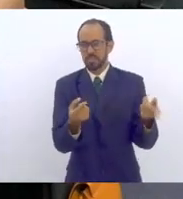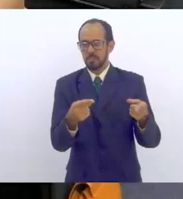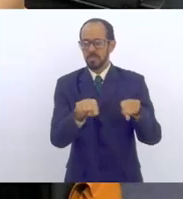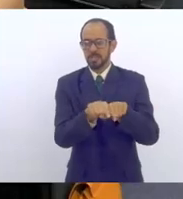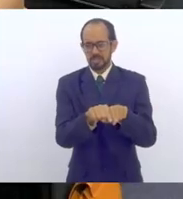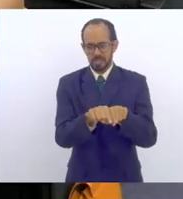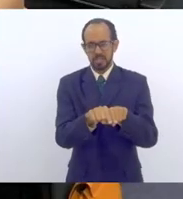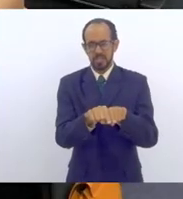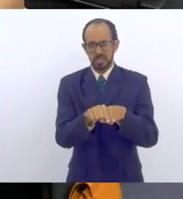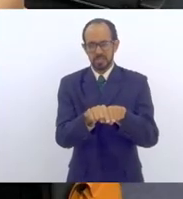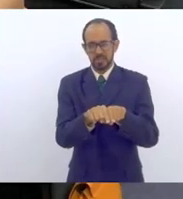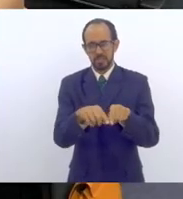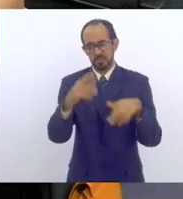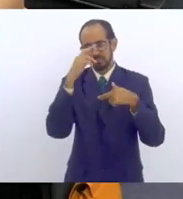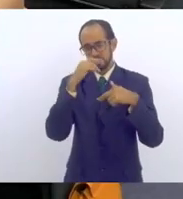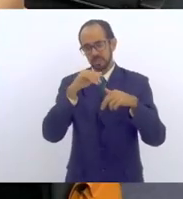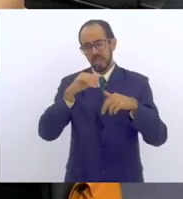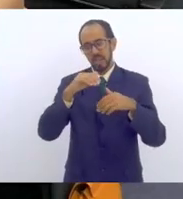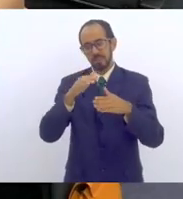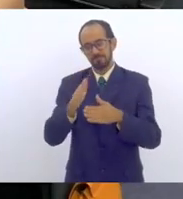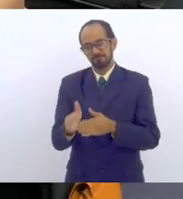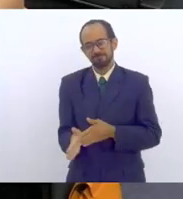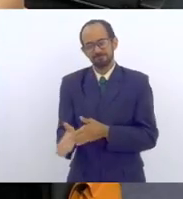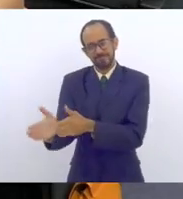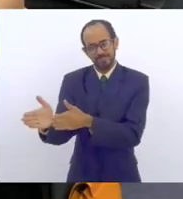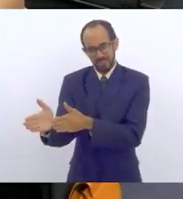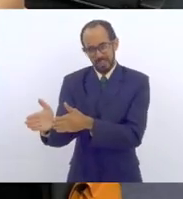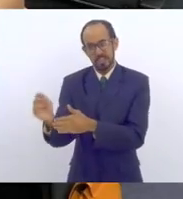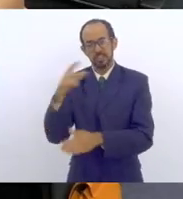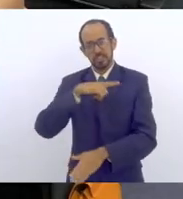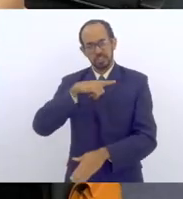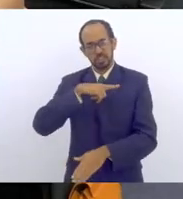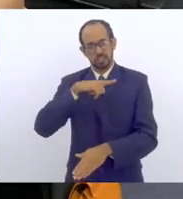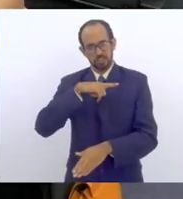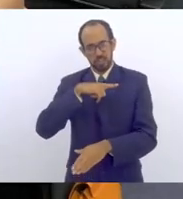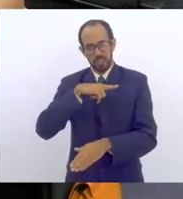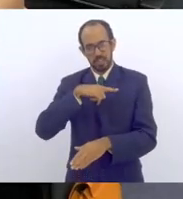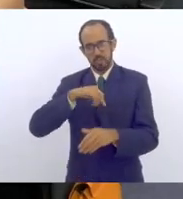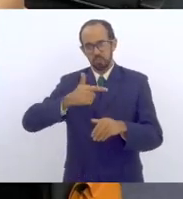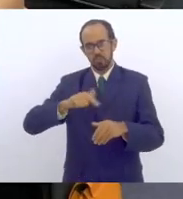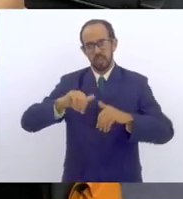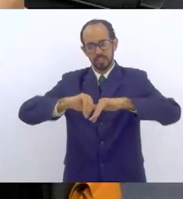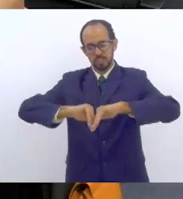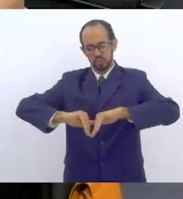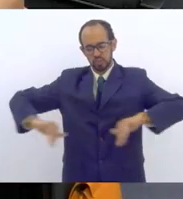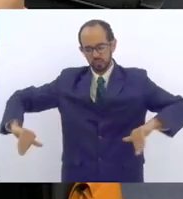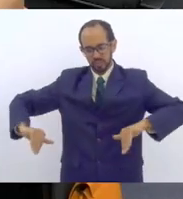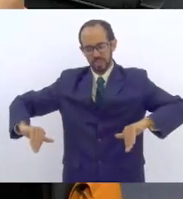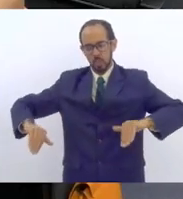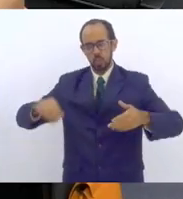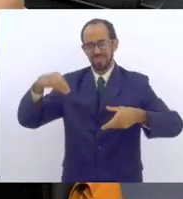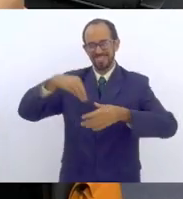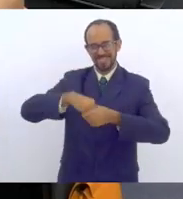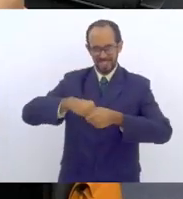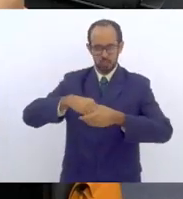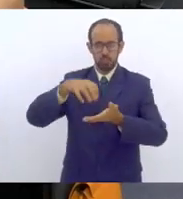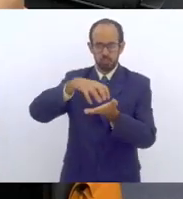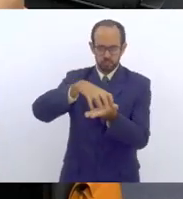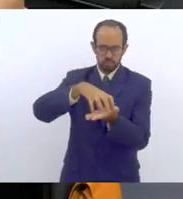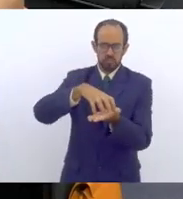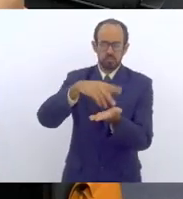nessa cumplicidade que hoje tem e não tem divisão no comando da polícia militar isso é importante prestar avançando muito